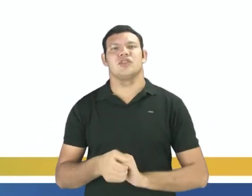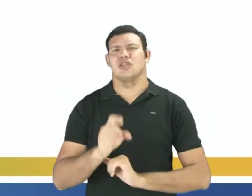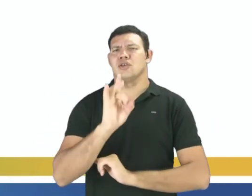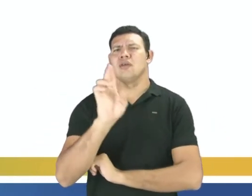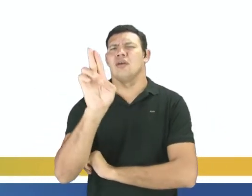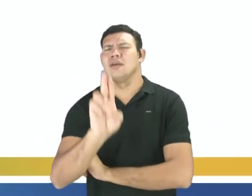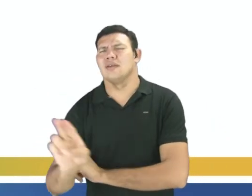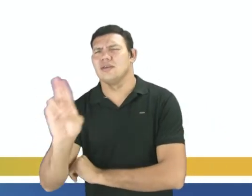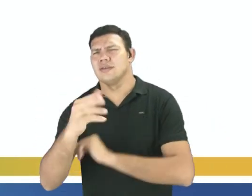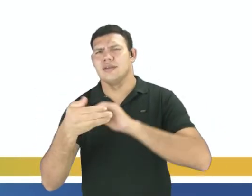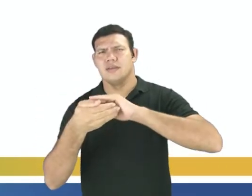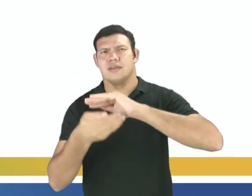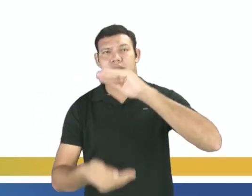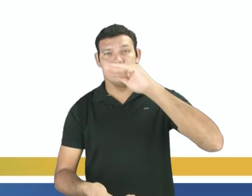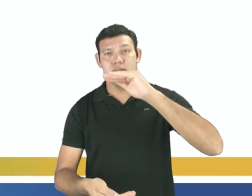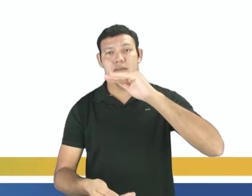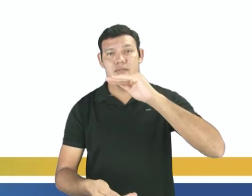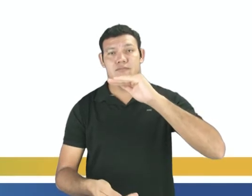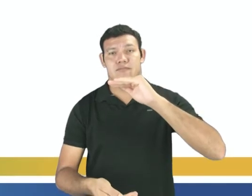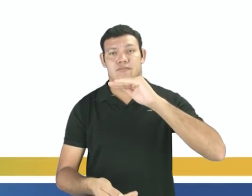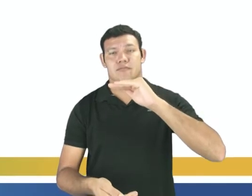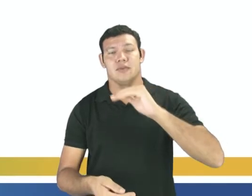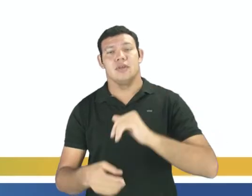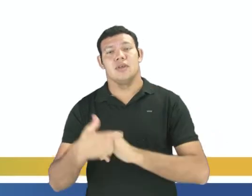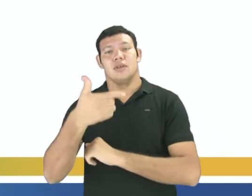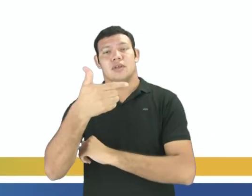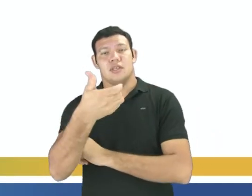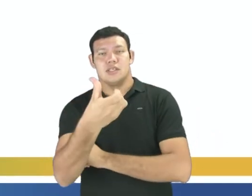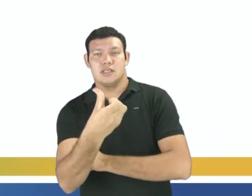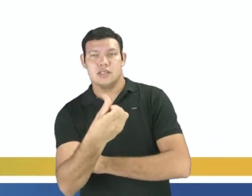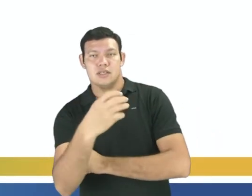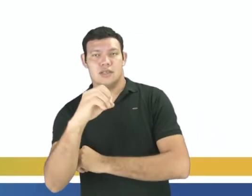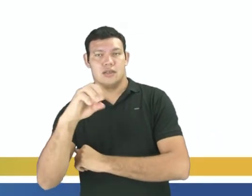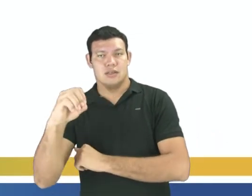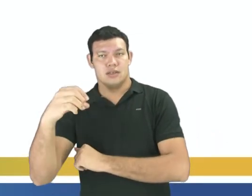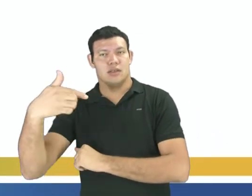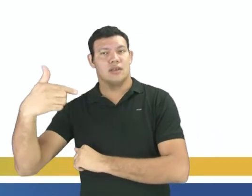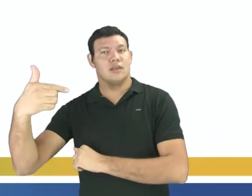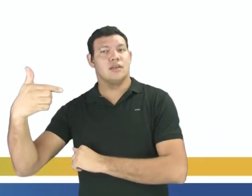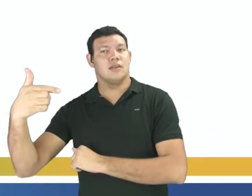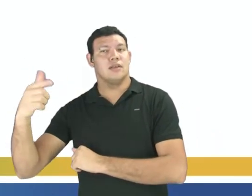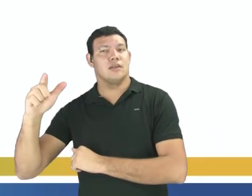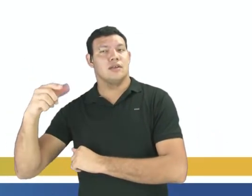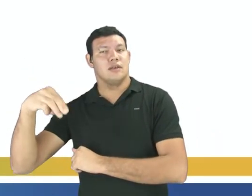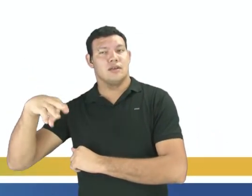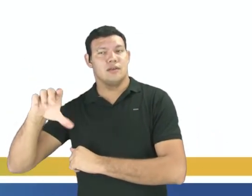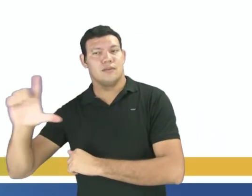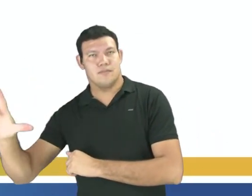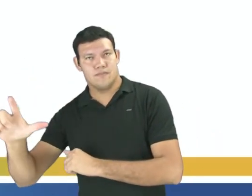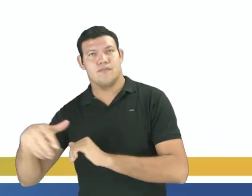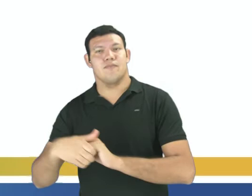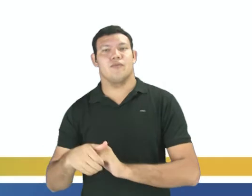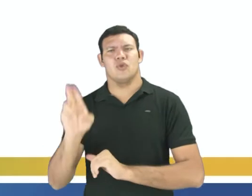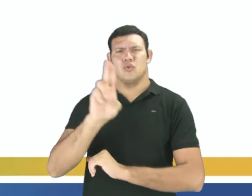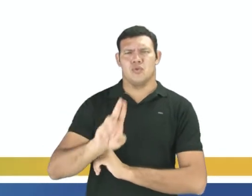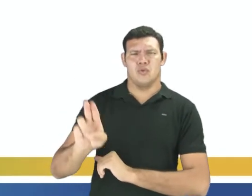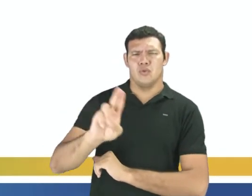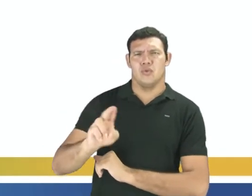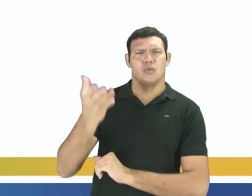essa capacidade de 600 ml. Então, ele utilizou 30 latas com capacidade de 200